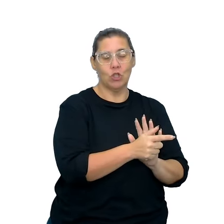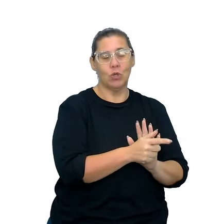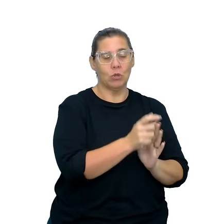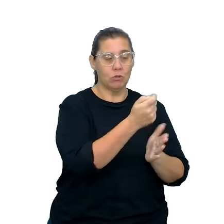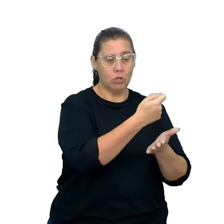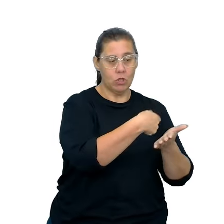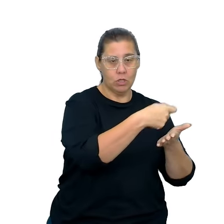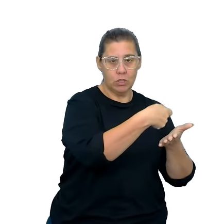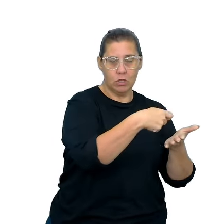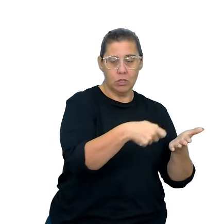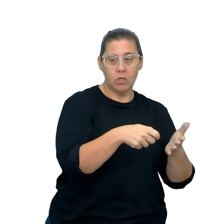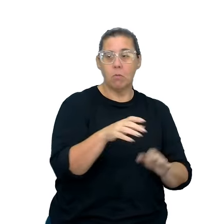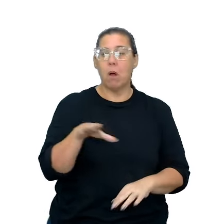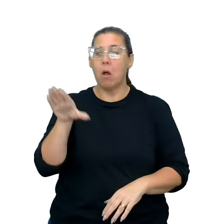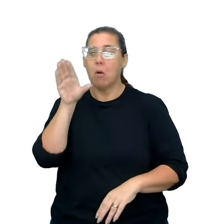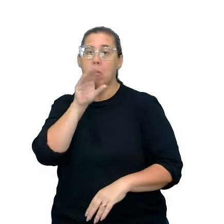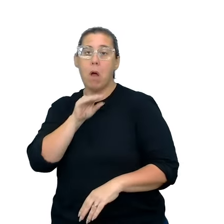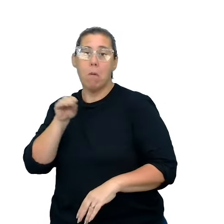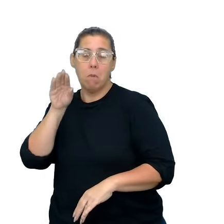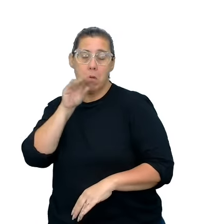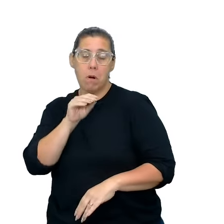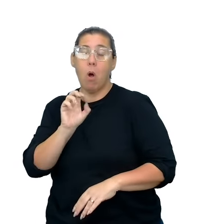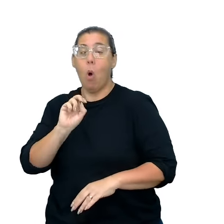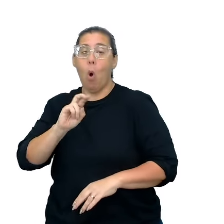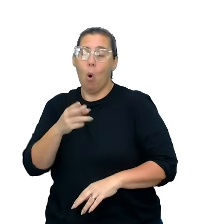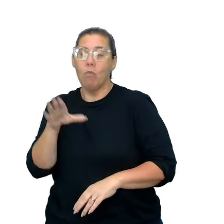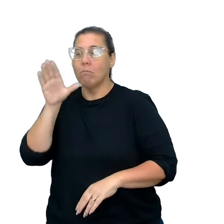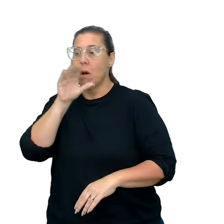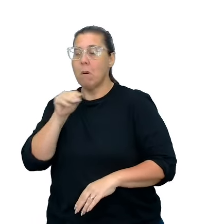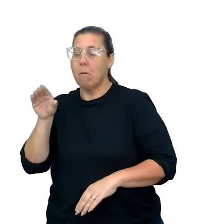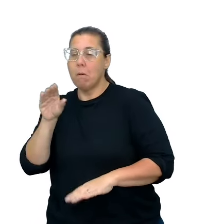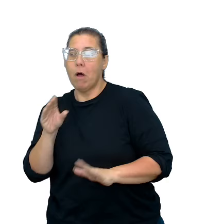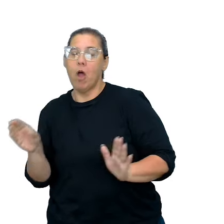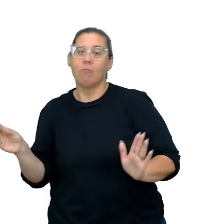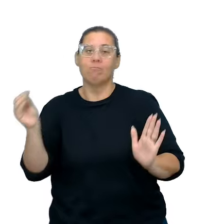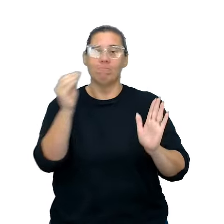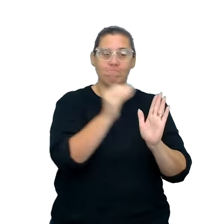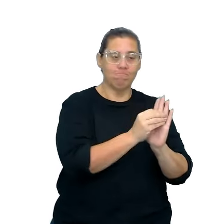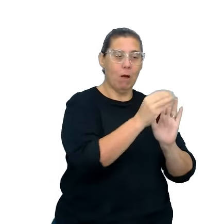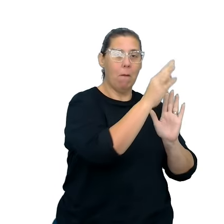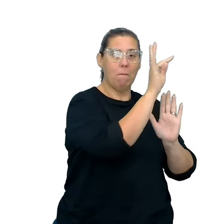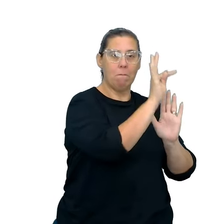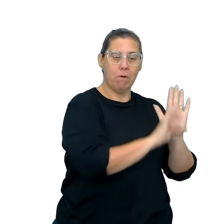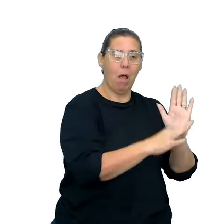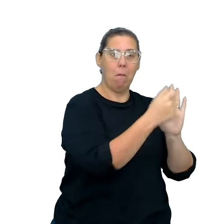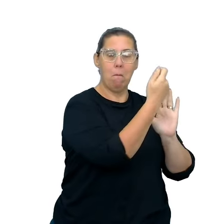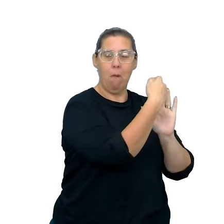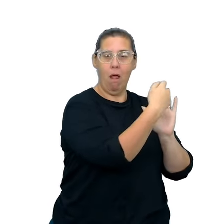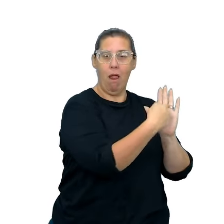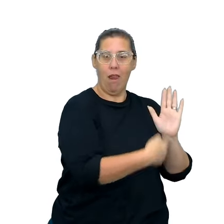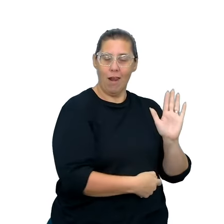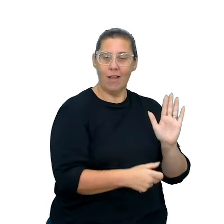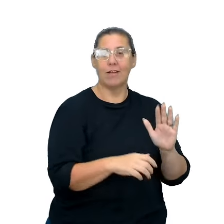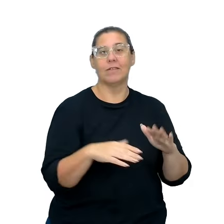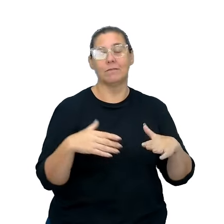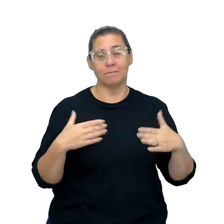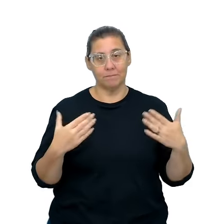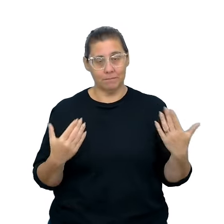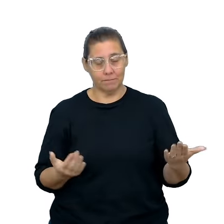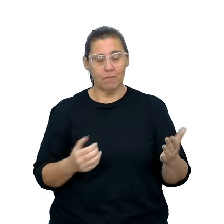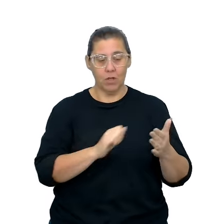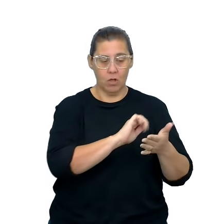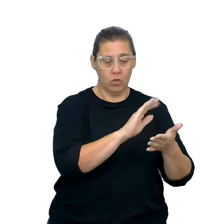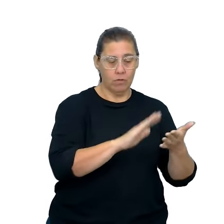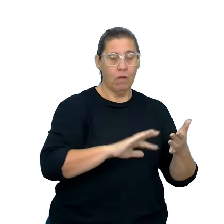escrito para o oral e do oral para o escrito. Os gêneros textuais orais mais relevantes na sequência de atividades